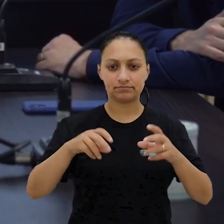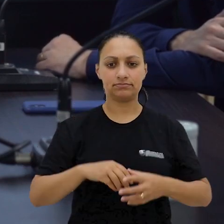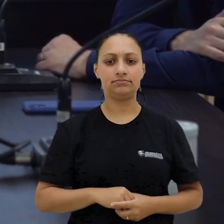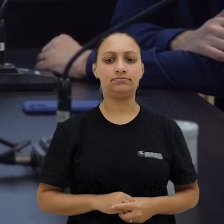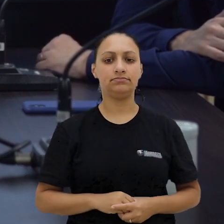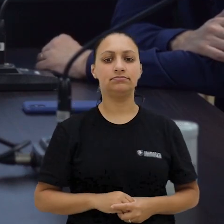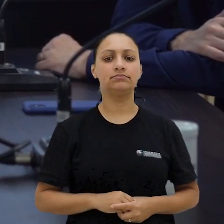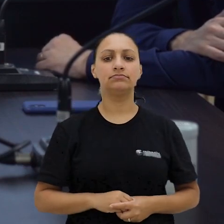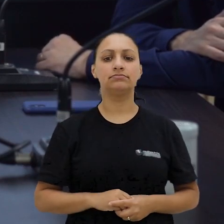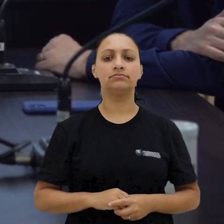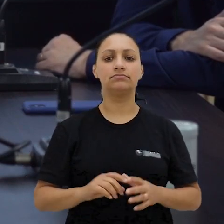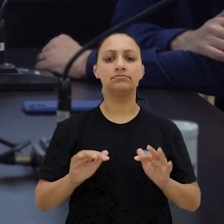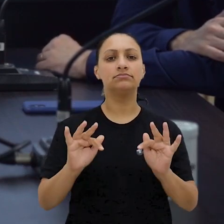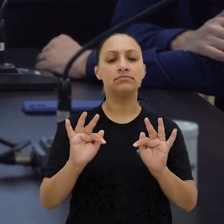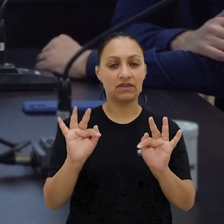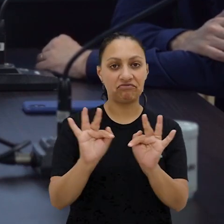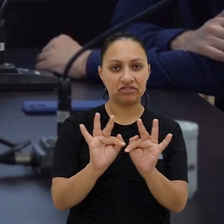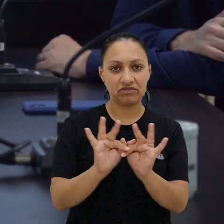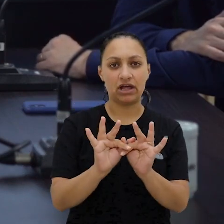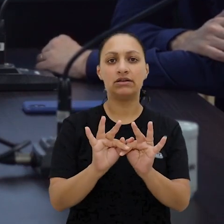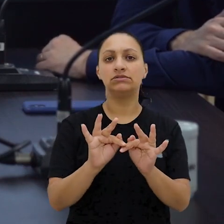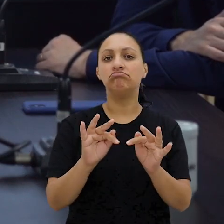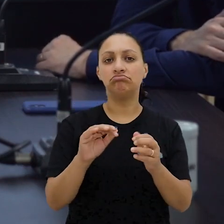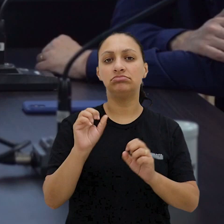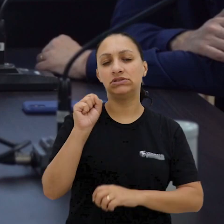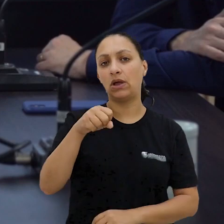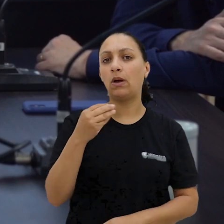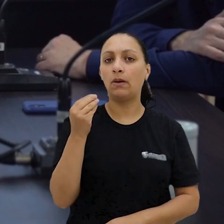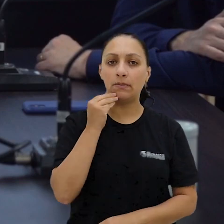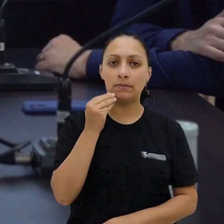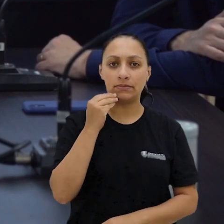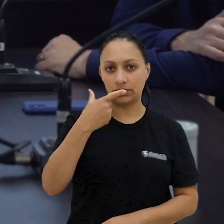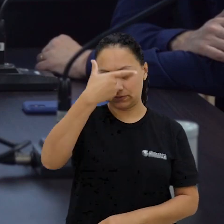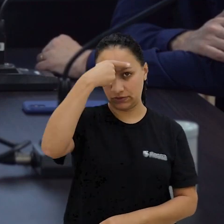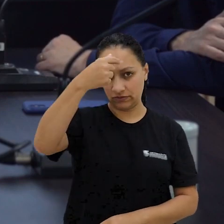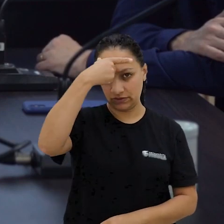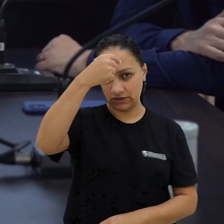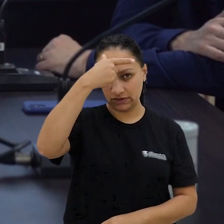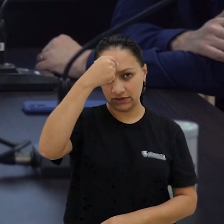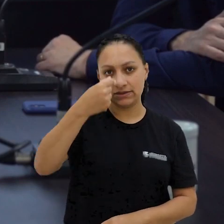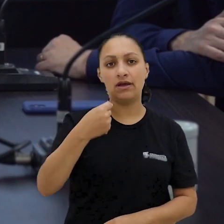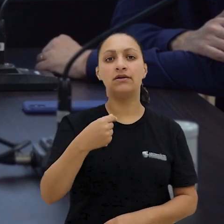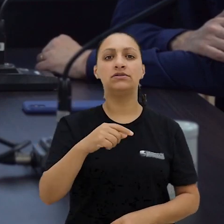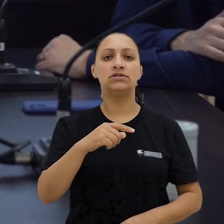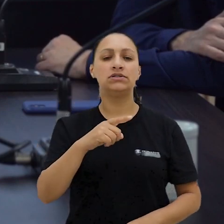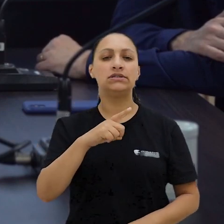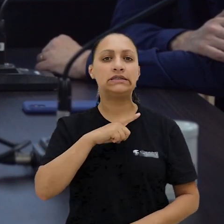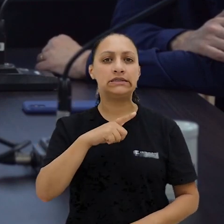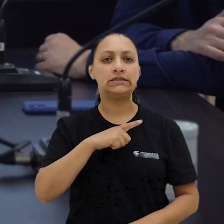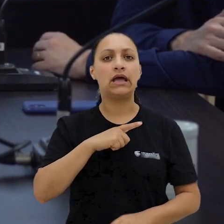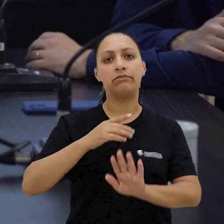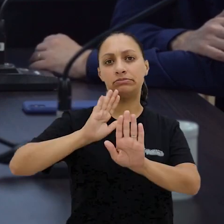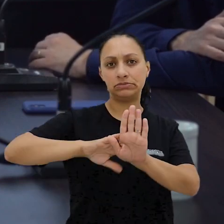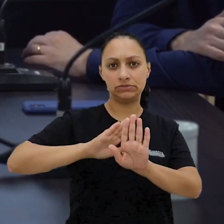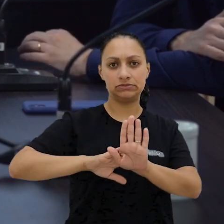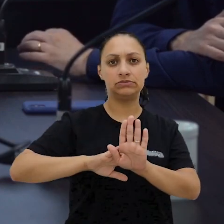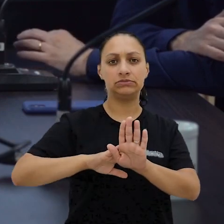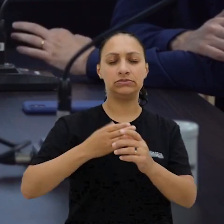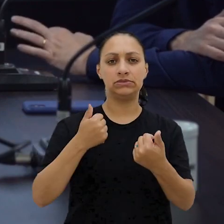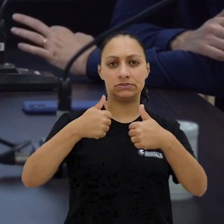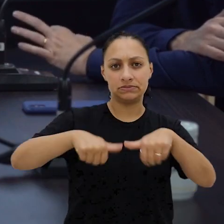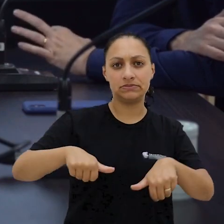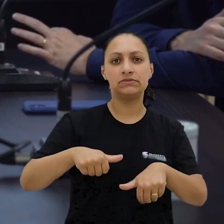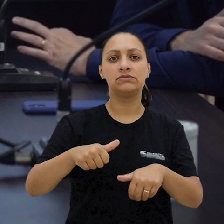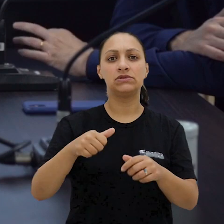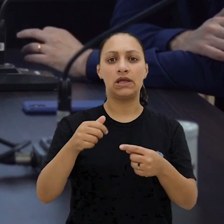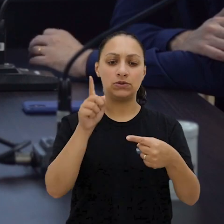de chancela da Fevale, isso é óbvio, né? É importante, é uma universidade, tem todo o know-how por trás disso. Estar